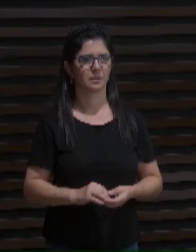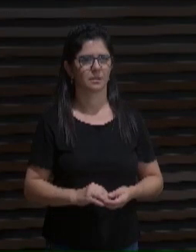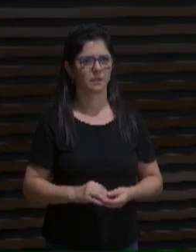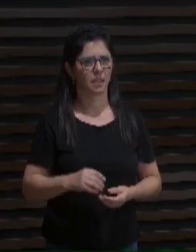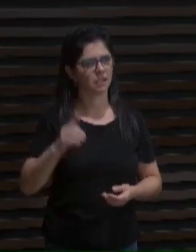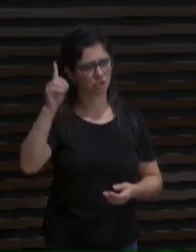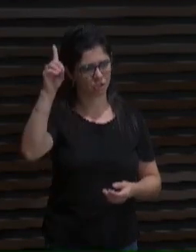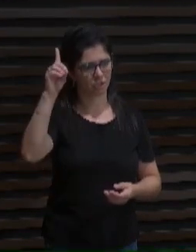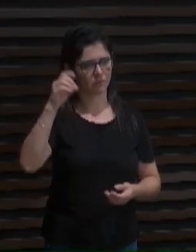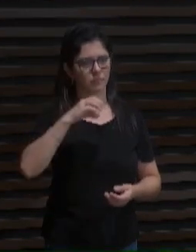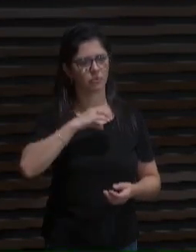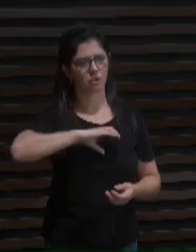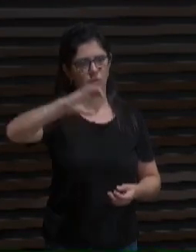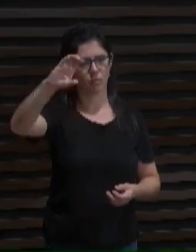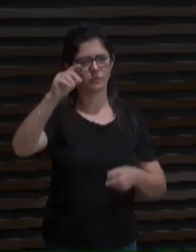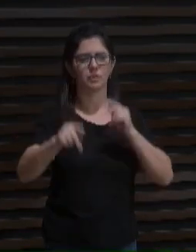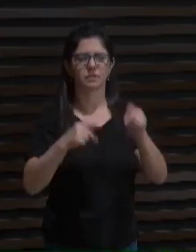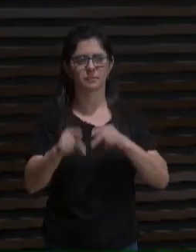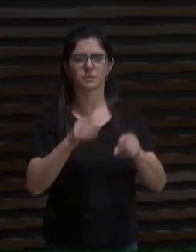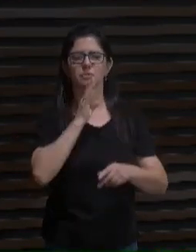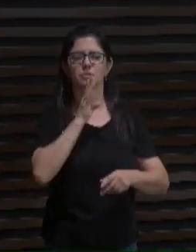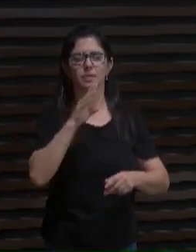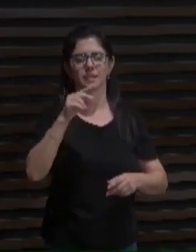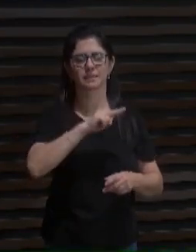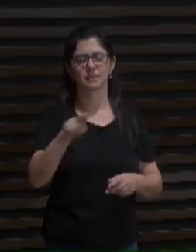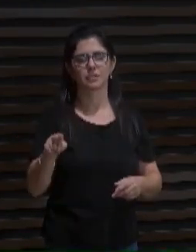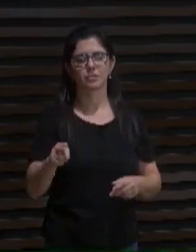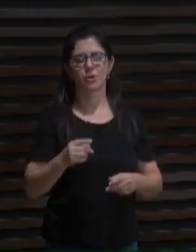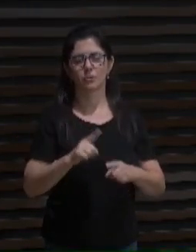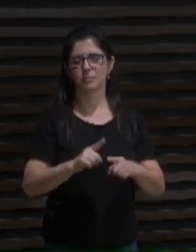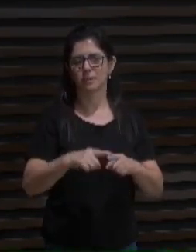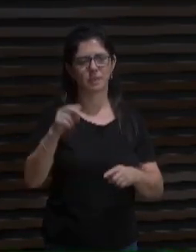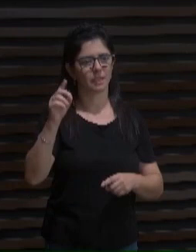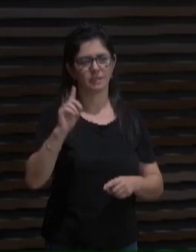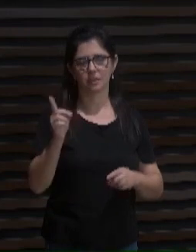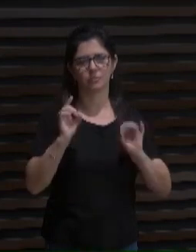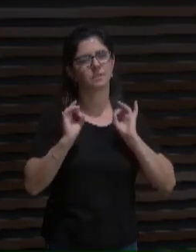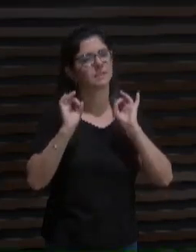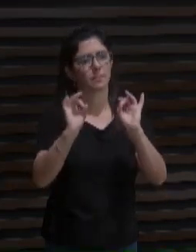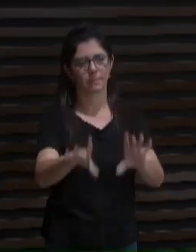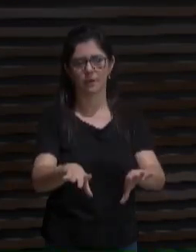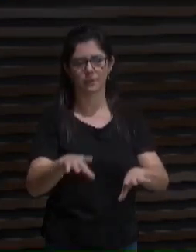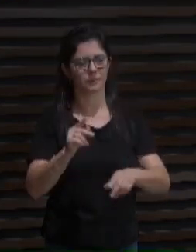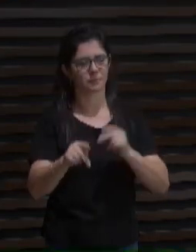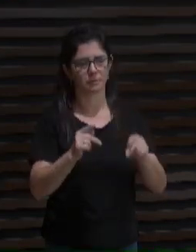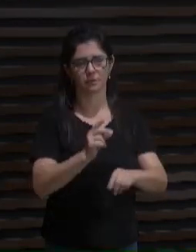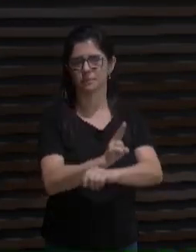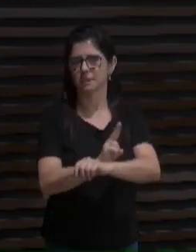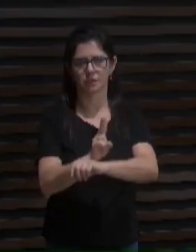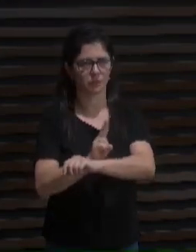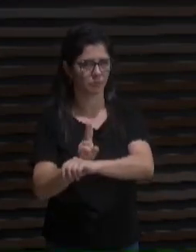teu nome, porque tu, Senhor, não desamparas os que o buscam, amém? Ele